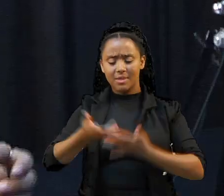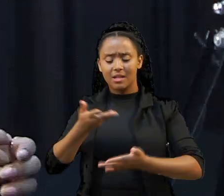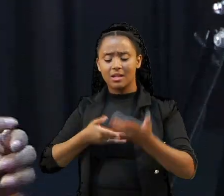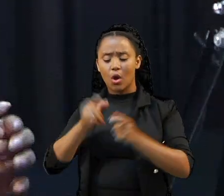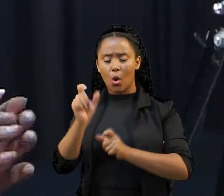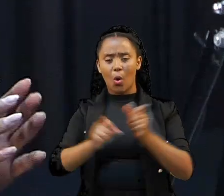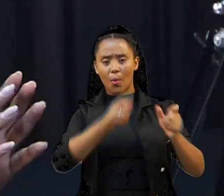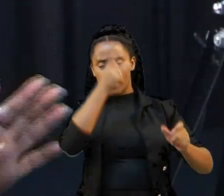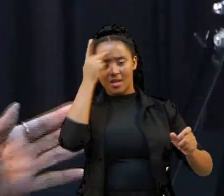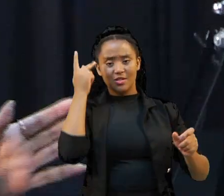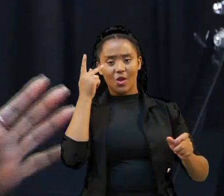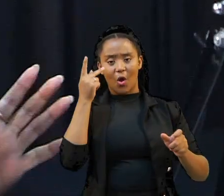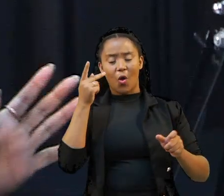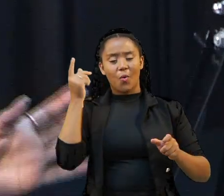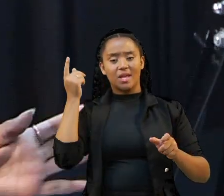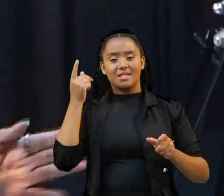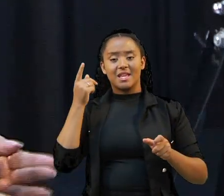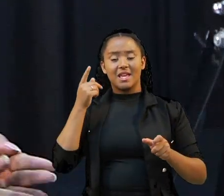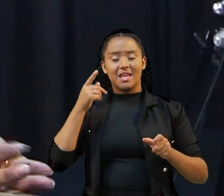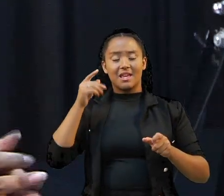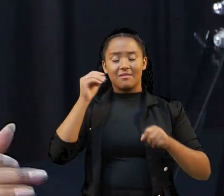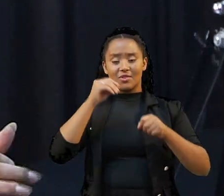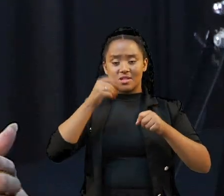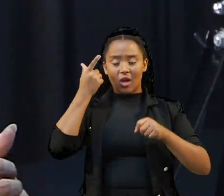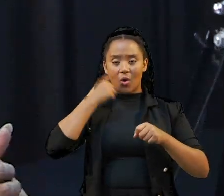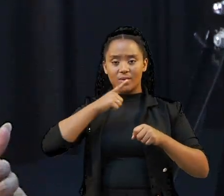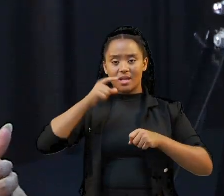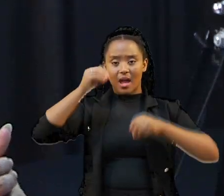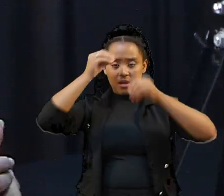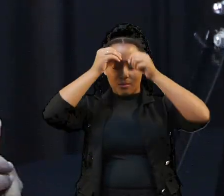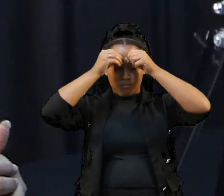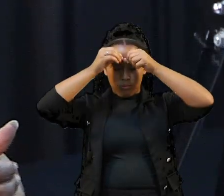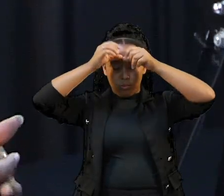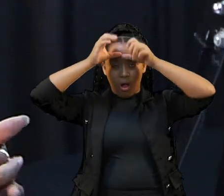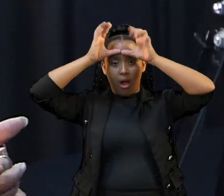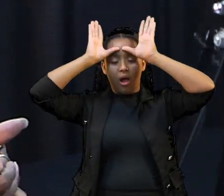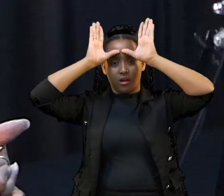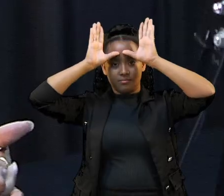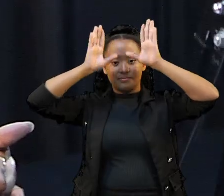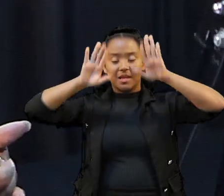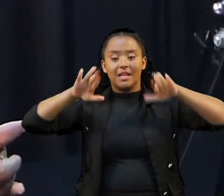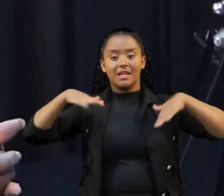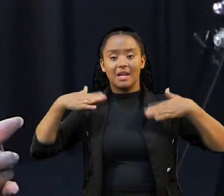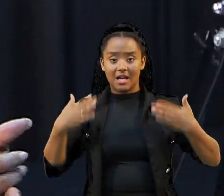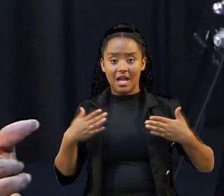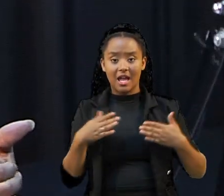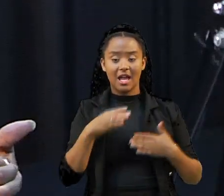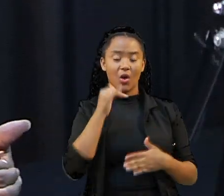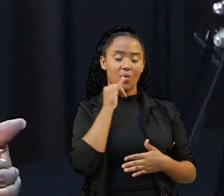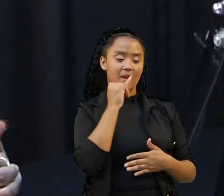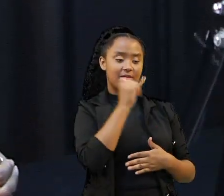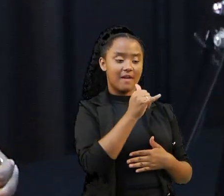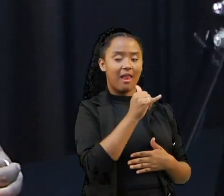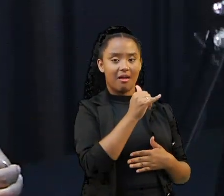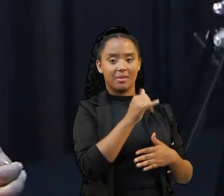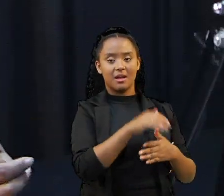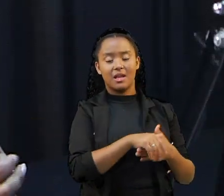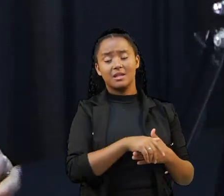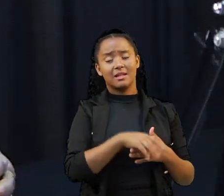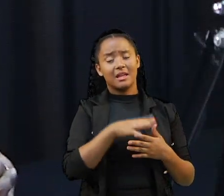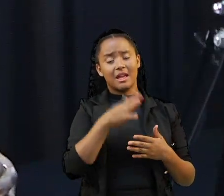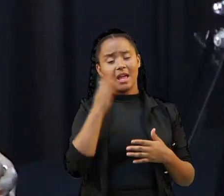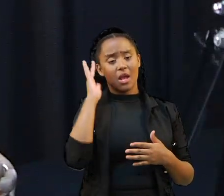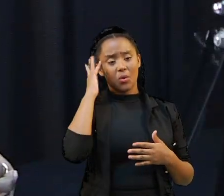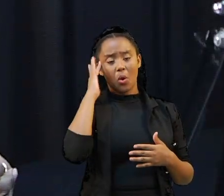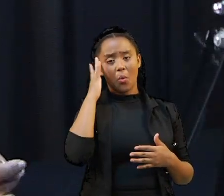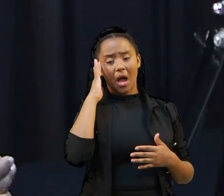e de abrir caminhos e mente, sabe? E aí eu falaria que eu não acho que é tarde para